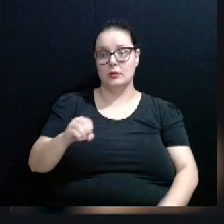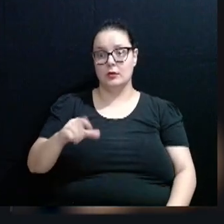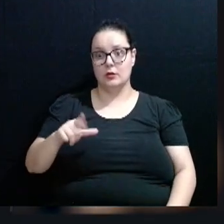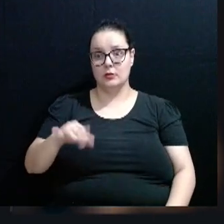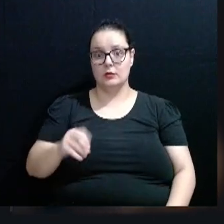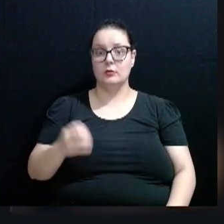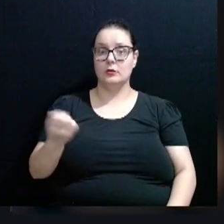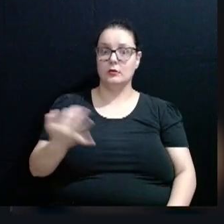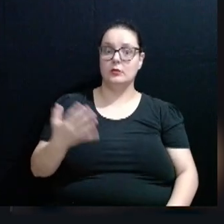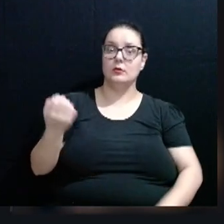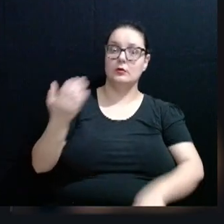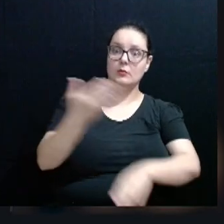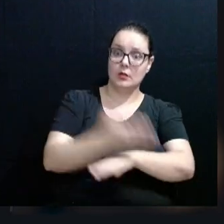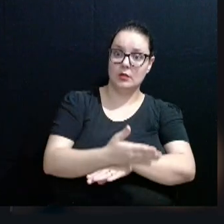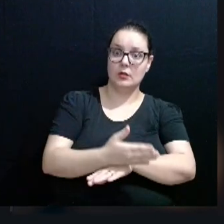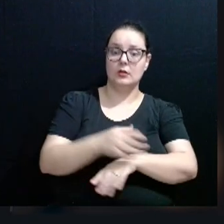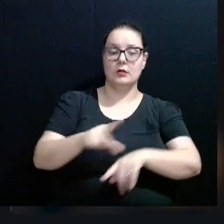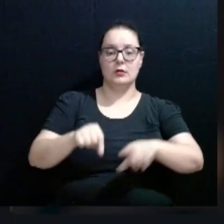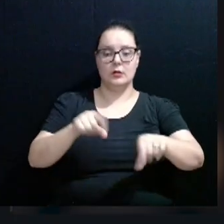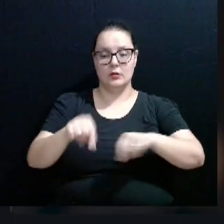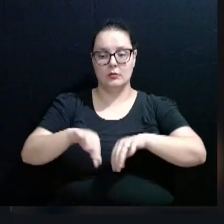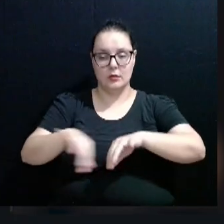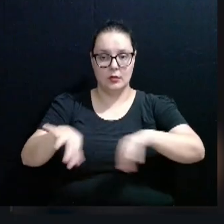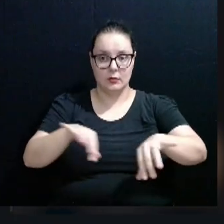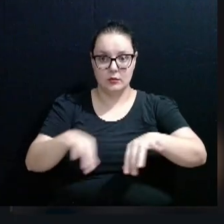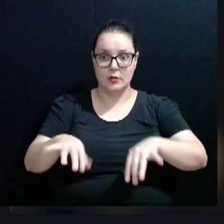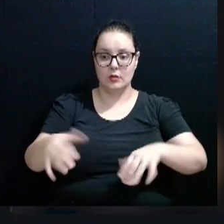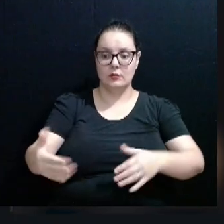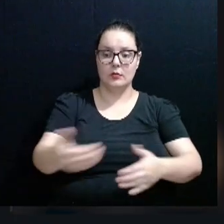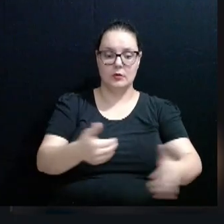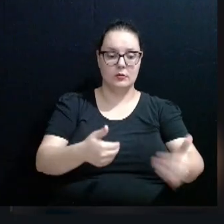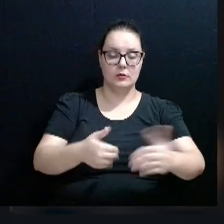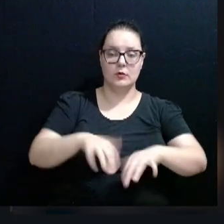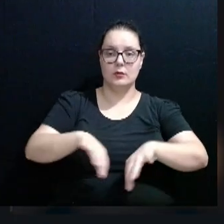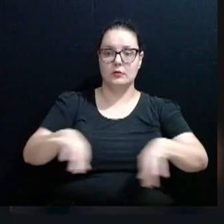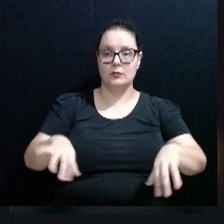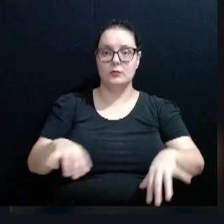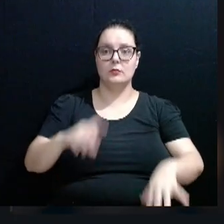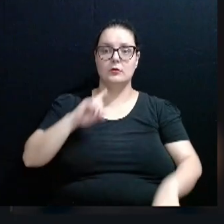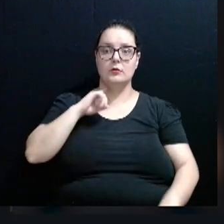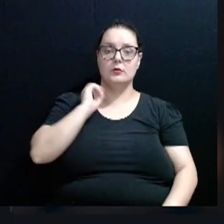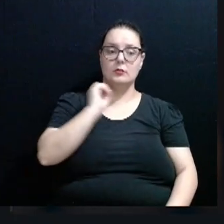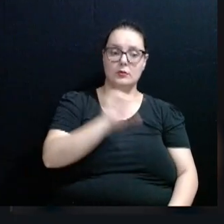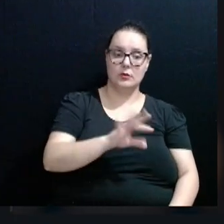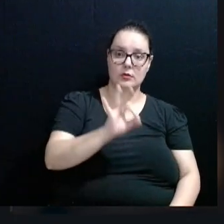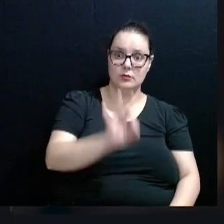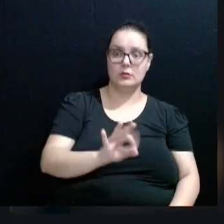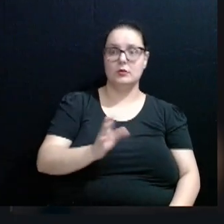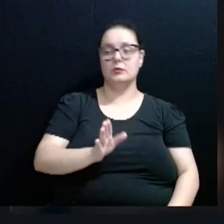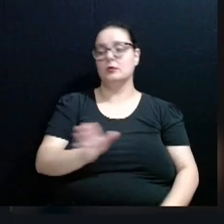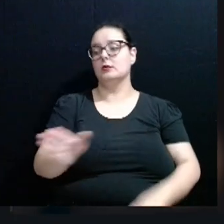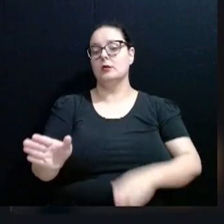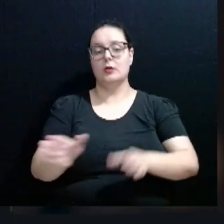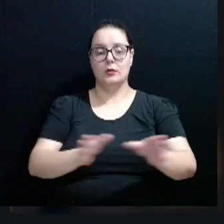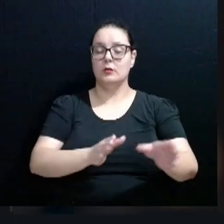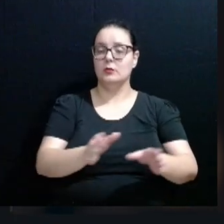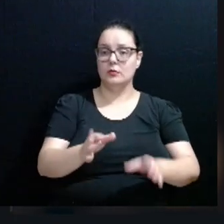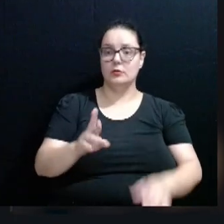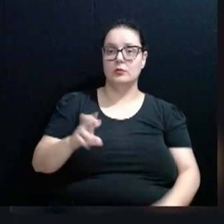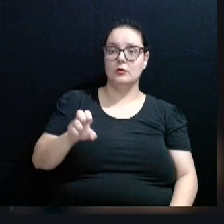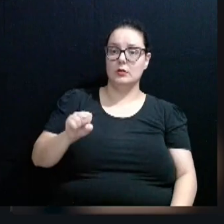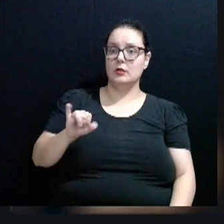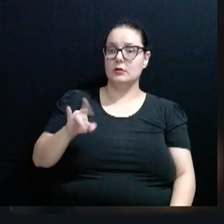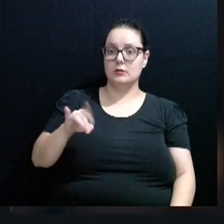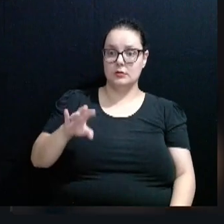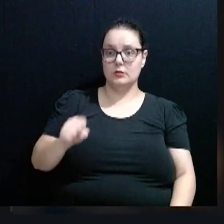na coleta seletiva, no descarte adequado, no direcionamento do seu resíduo, no caso de